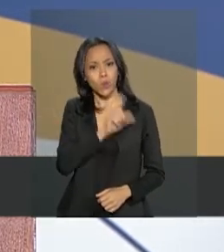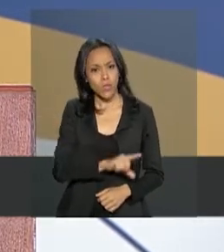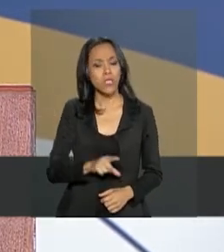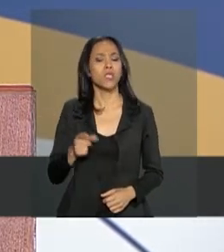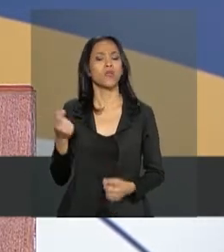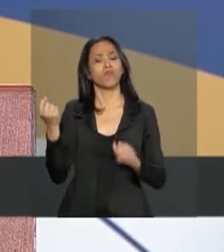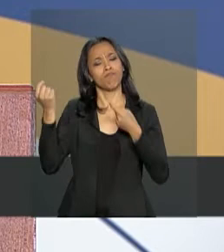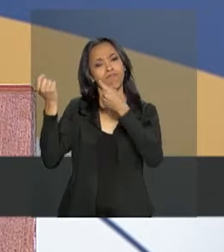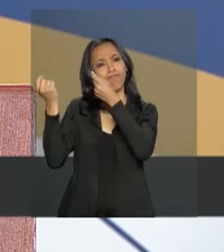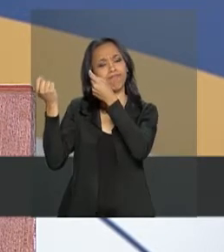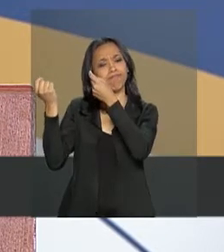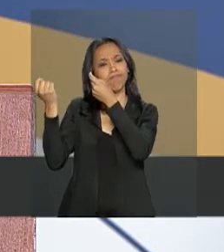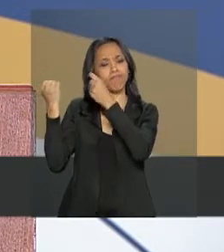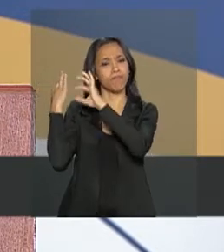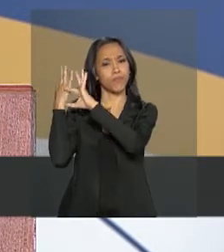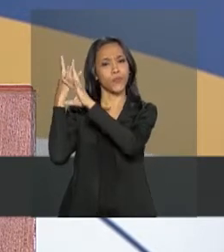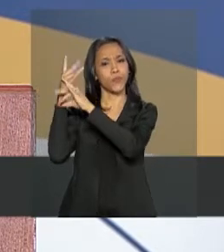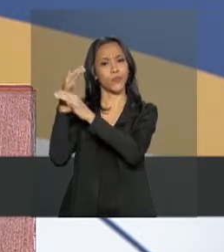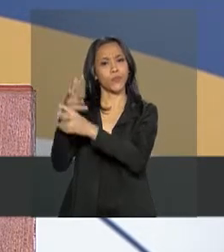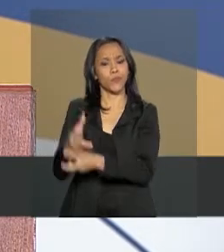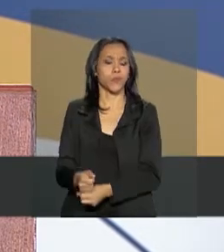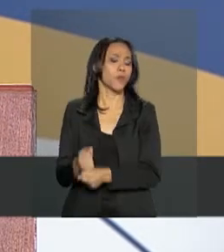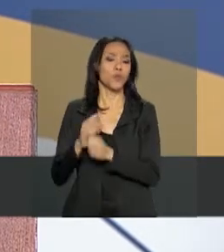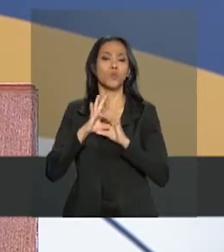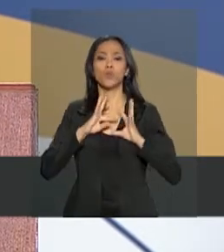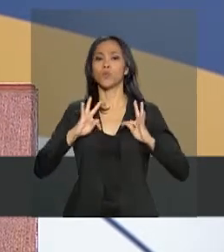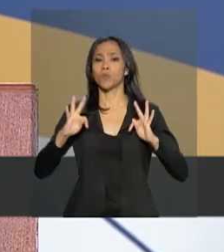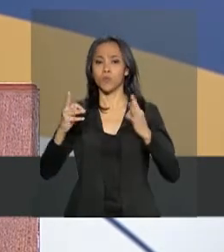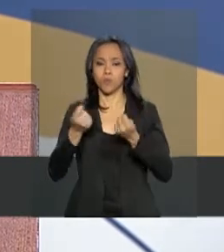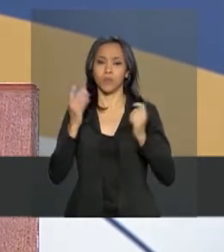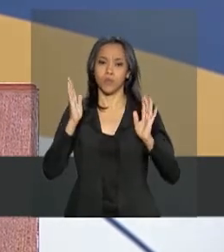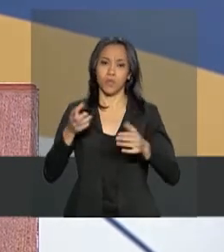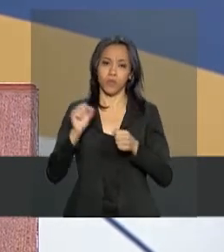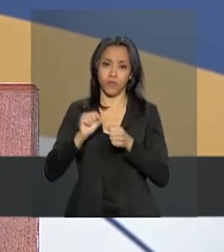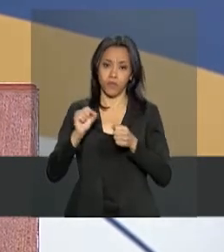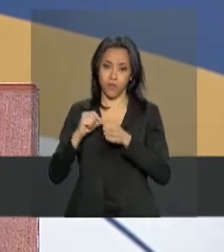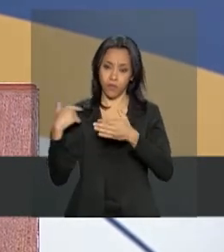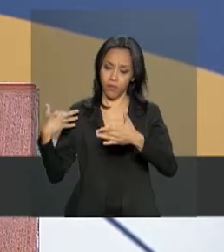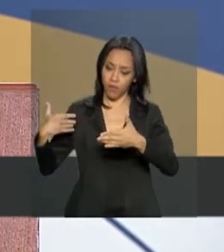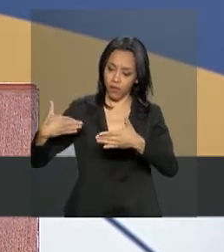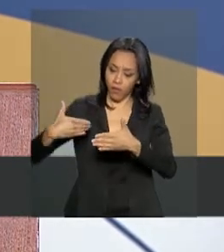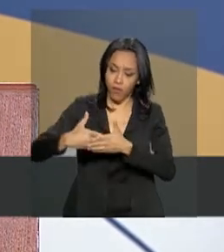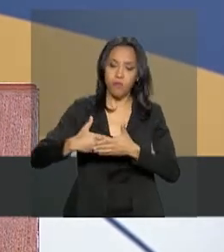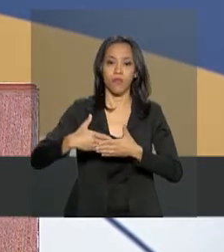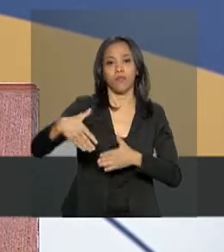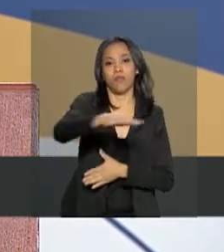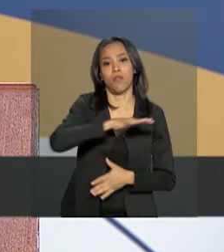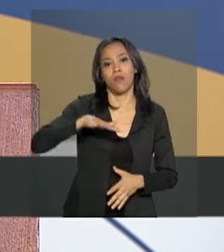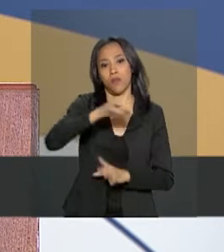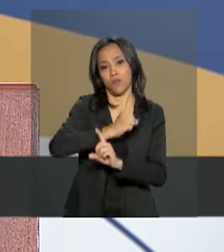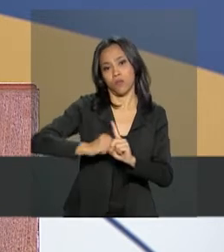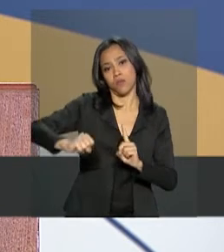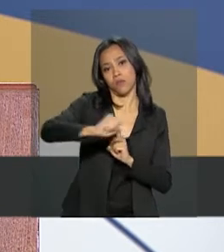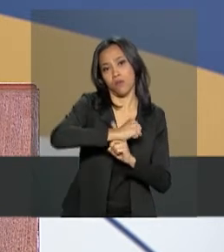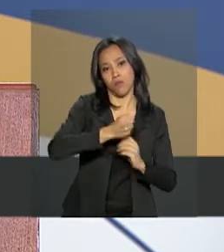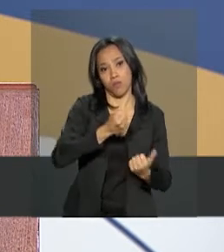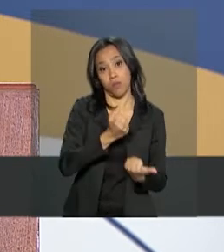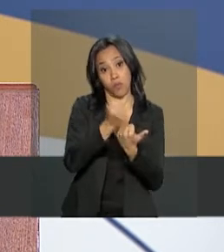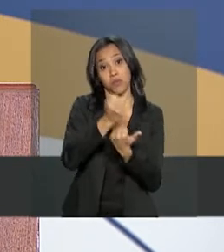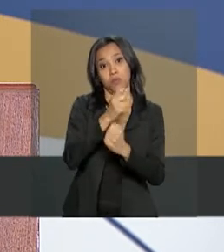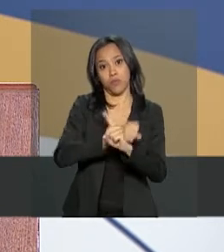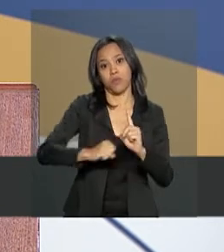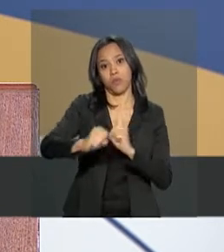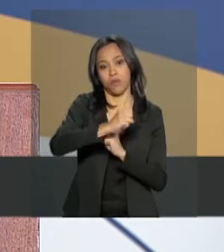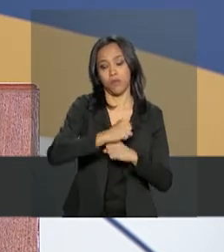feito na assistência social é interessante que cada vez que no meu governo